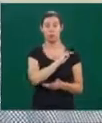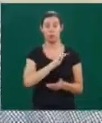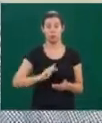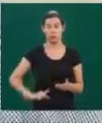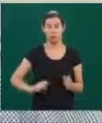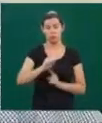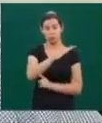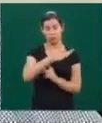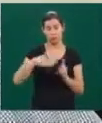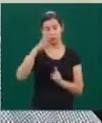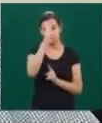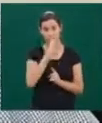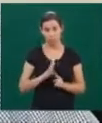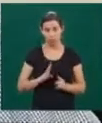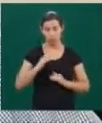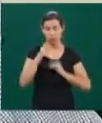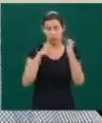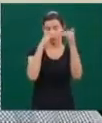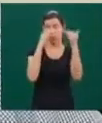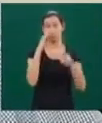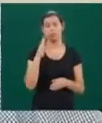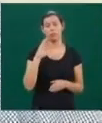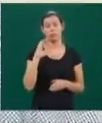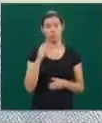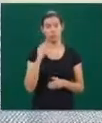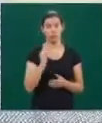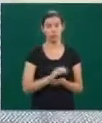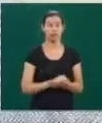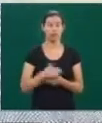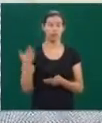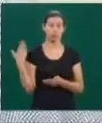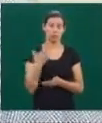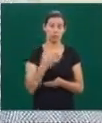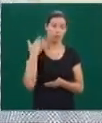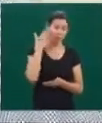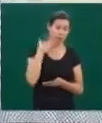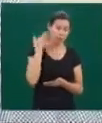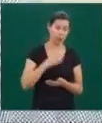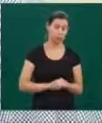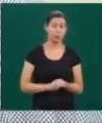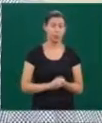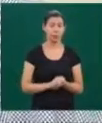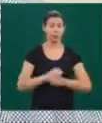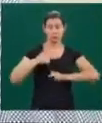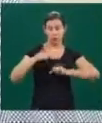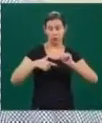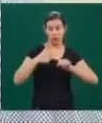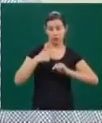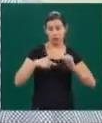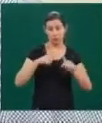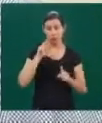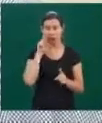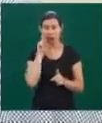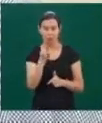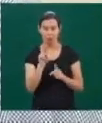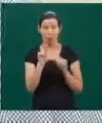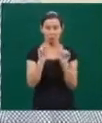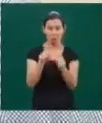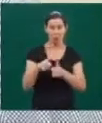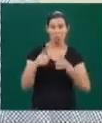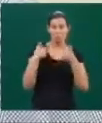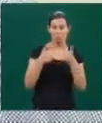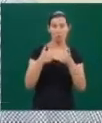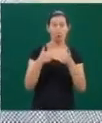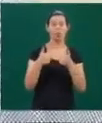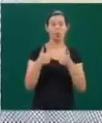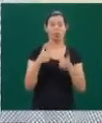Os melhores trabalhos de cada área receberão prêmios? Esse ano nós decidimos não fazer uma premiação